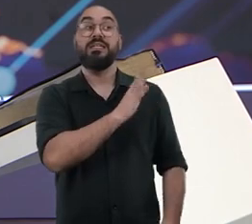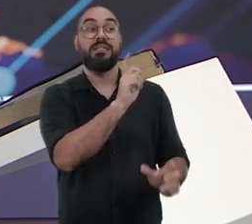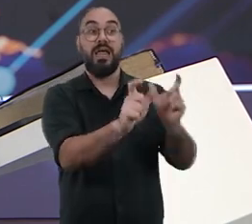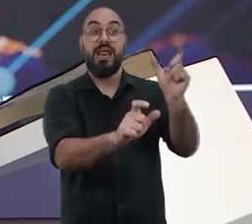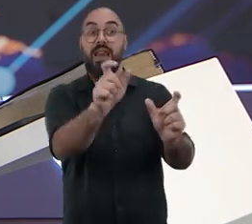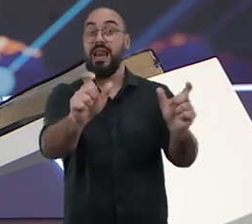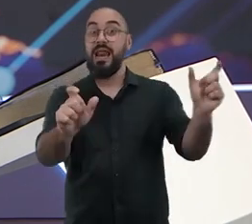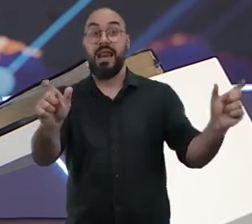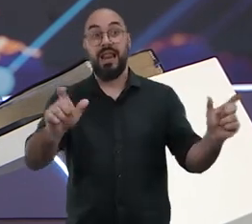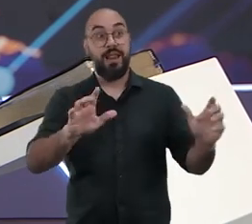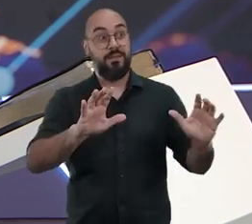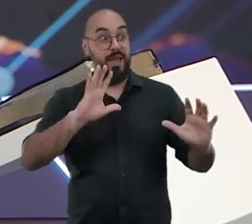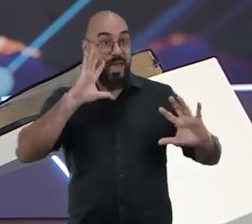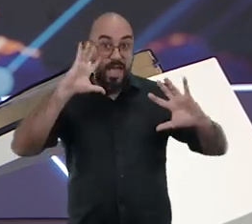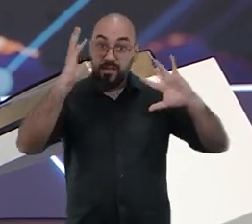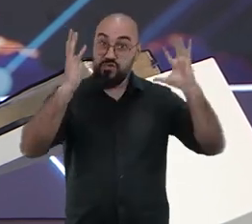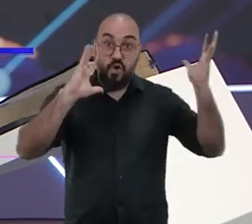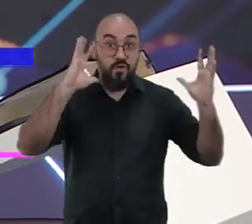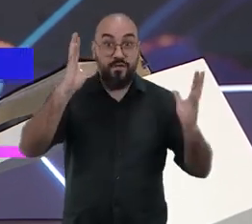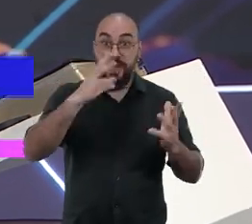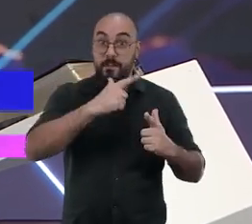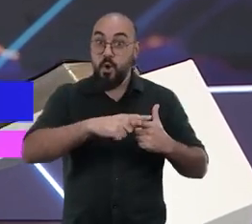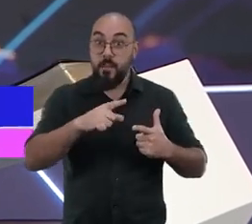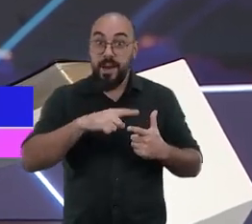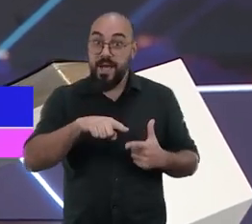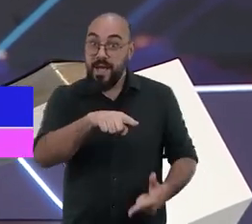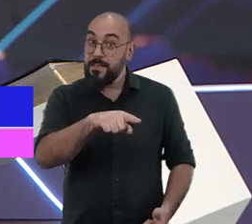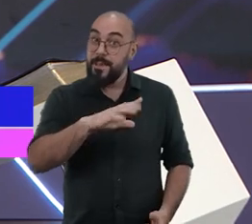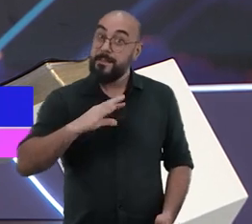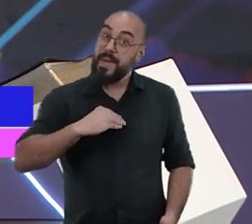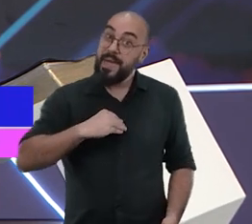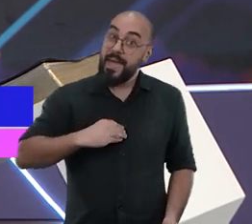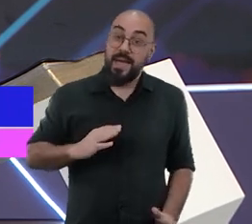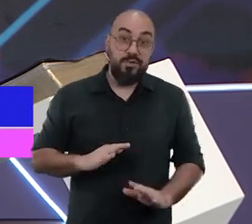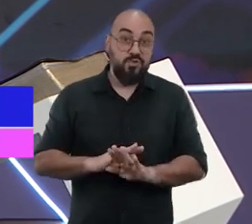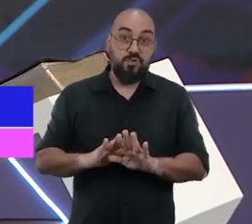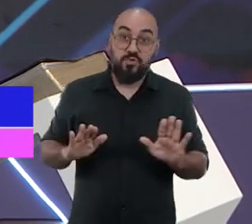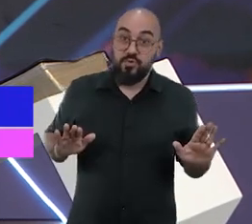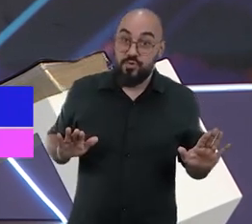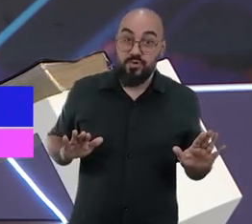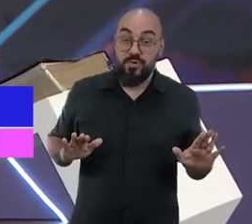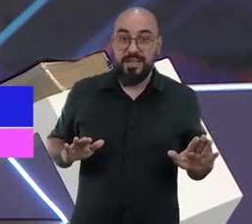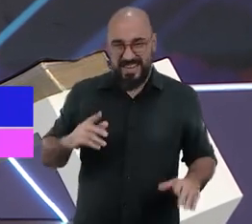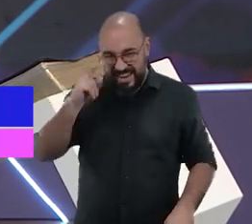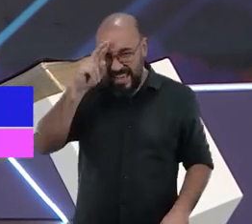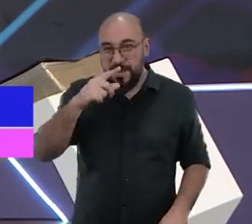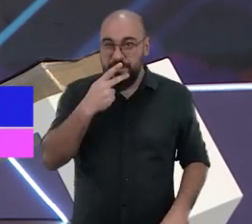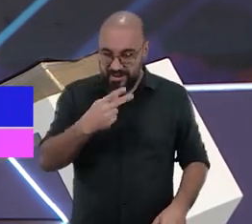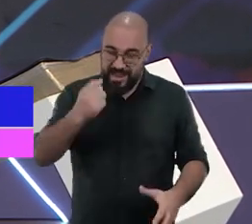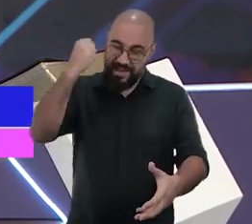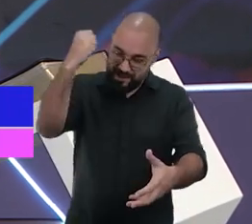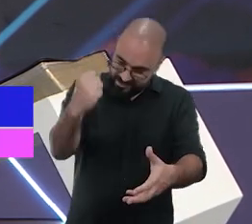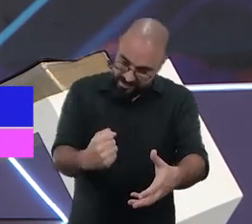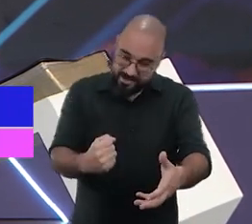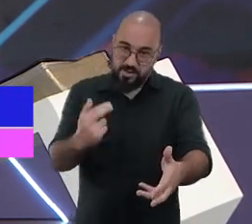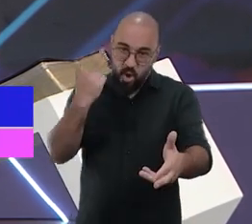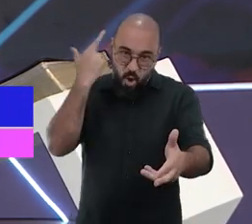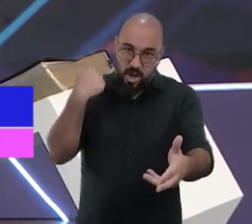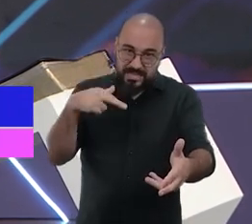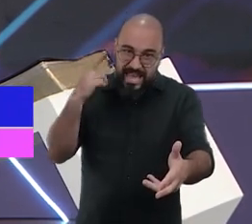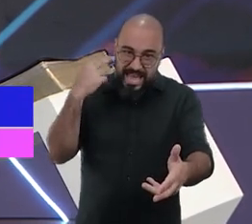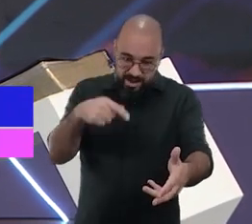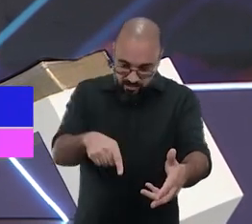do pecado dos seres humanos. Aquele cordeirinho que morreu para fazer a roupa de pele do Adão e da